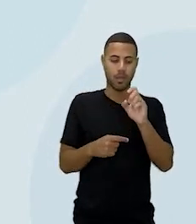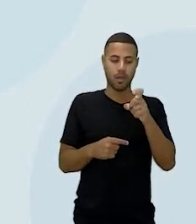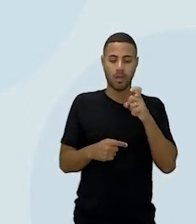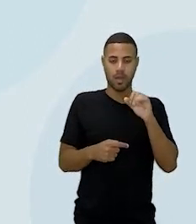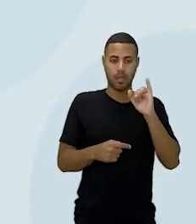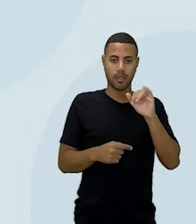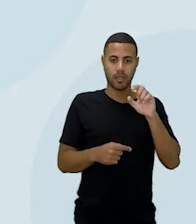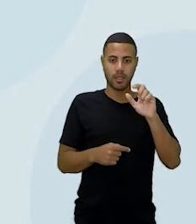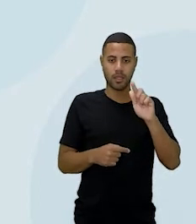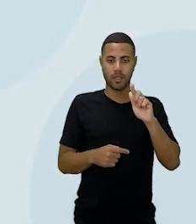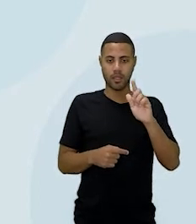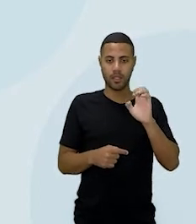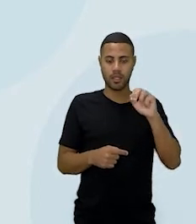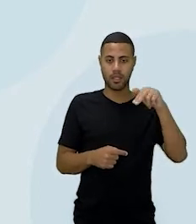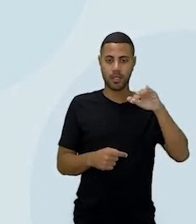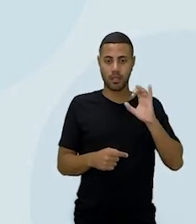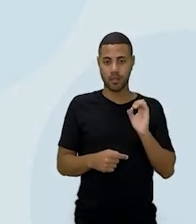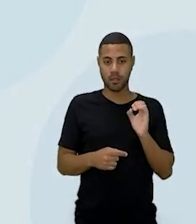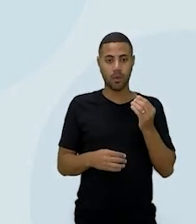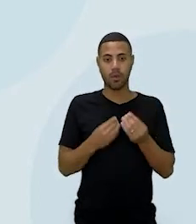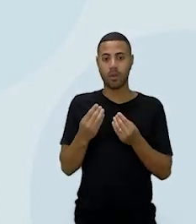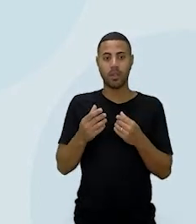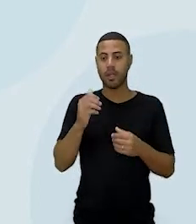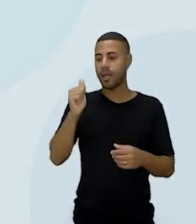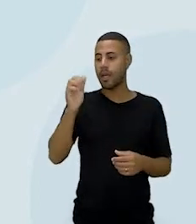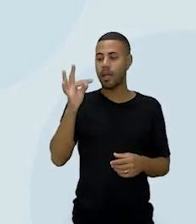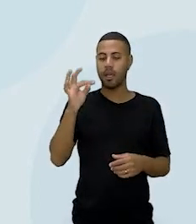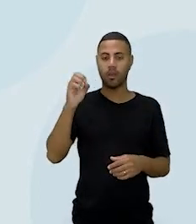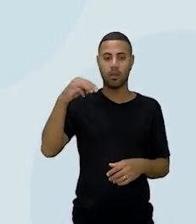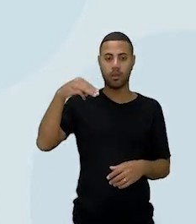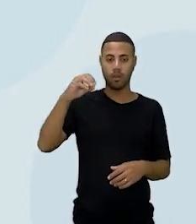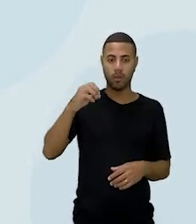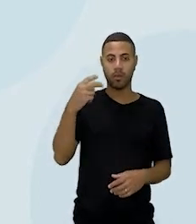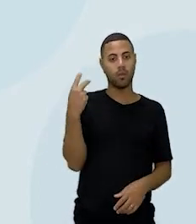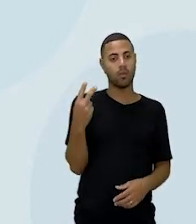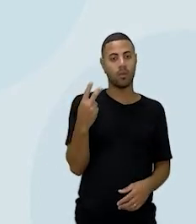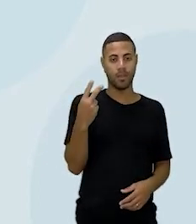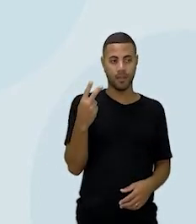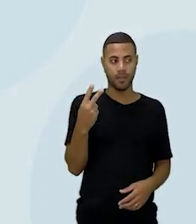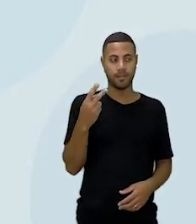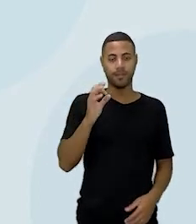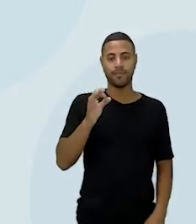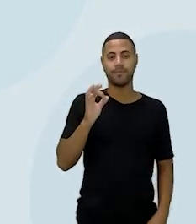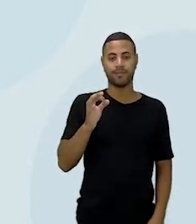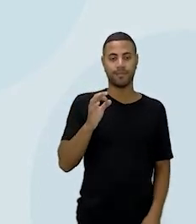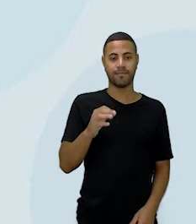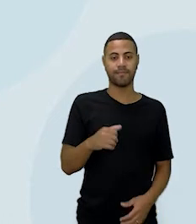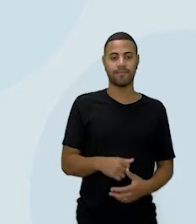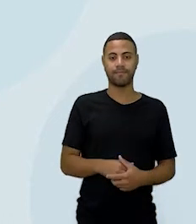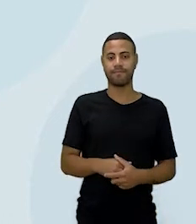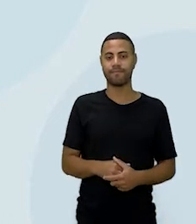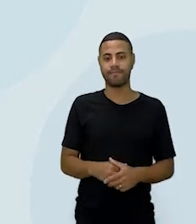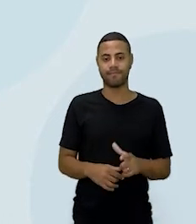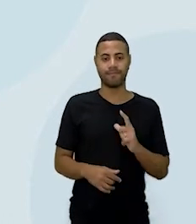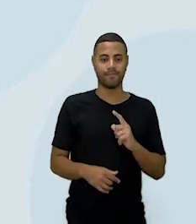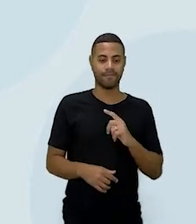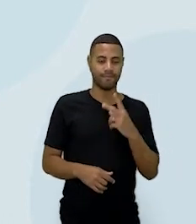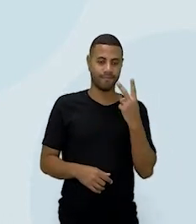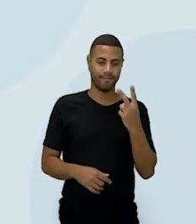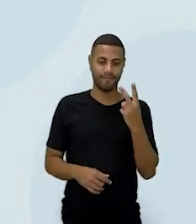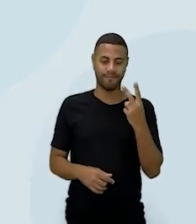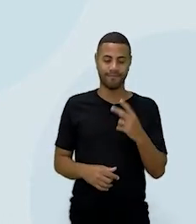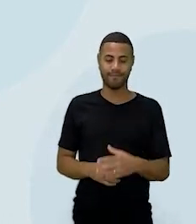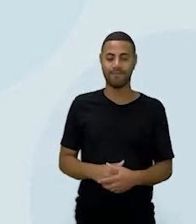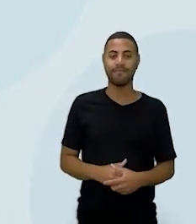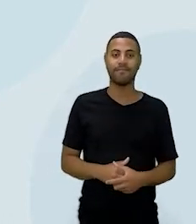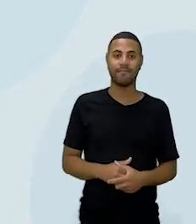É simples, né? Quantos átomos nós temos, então, na estrutura? 2. 2 átomos. Agora e quantos elementos químicos? Temos 2 elementos químicos.